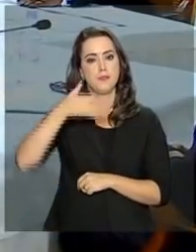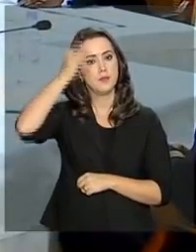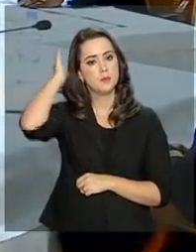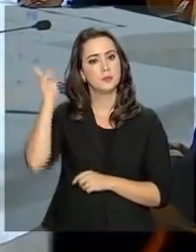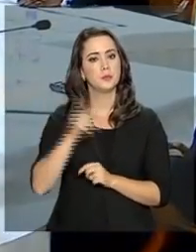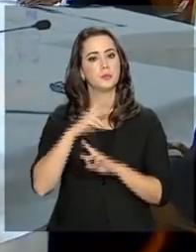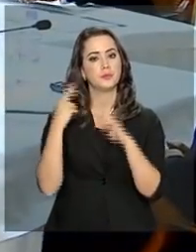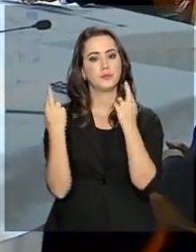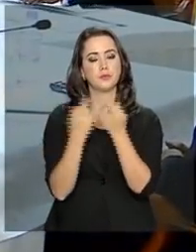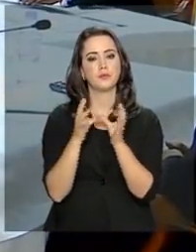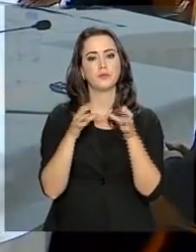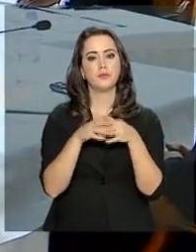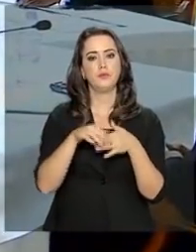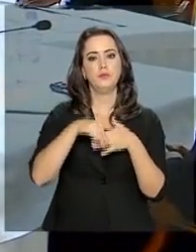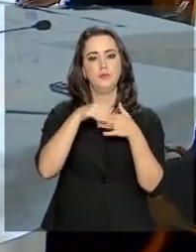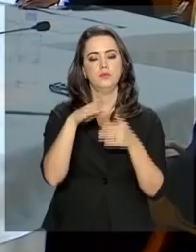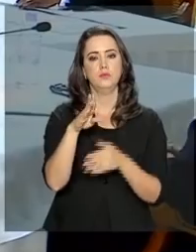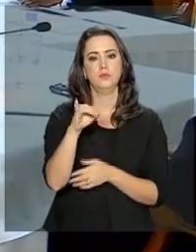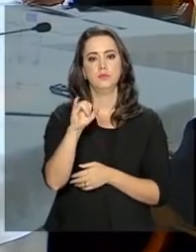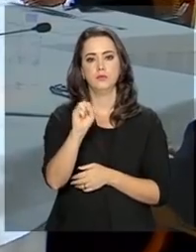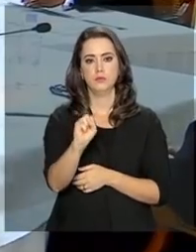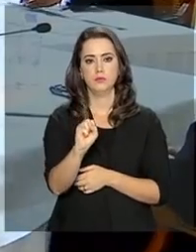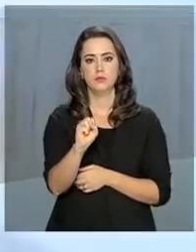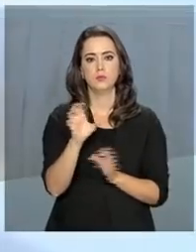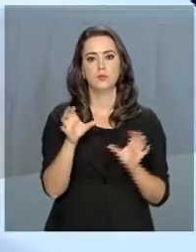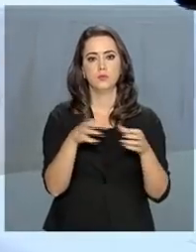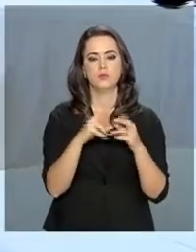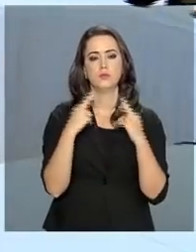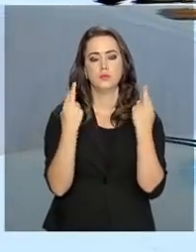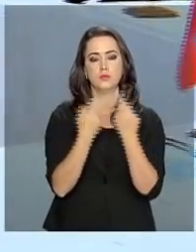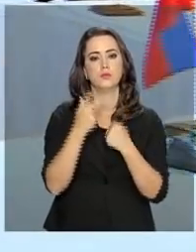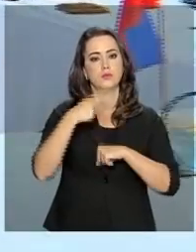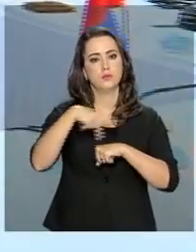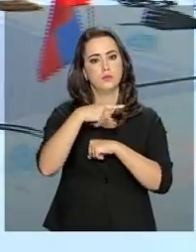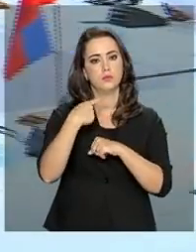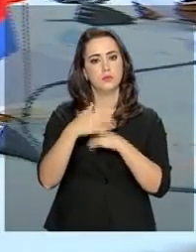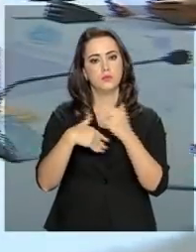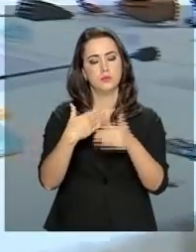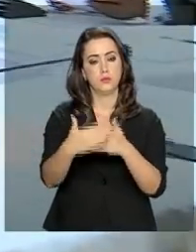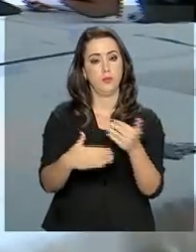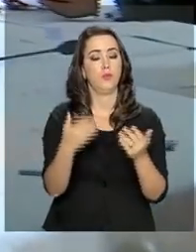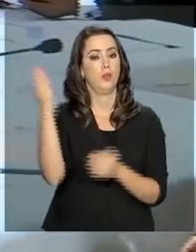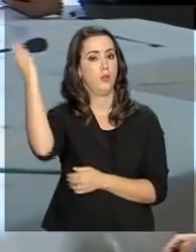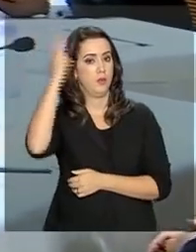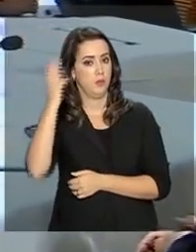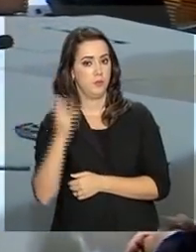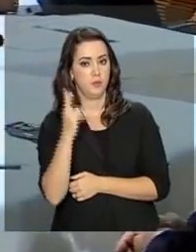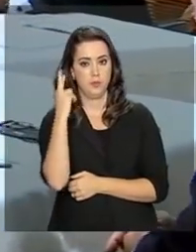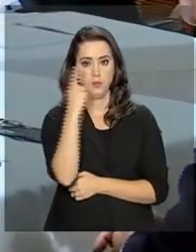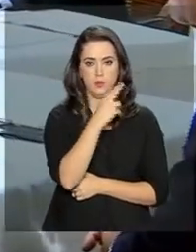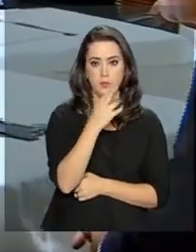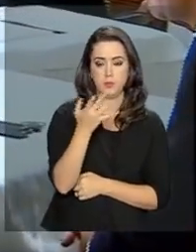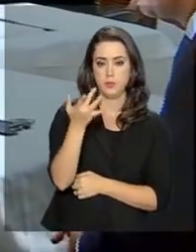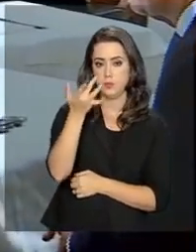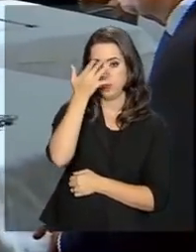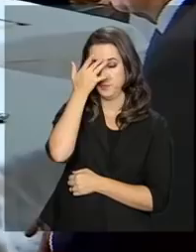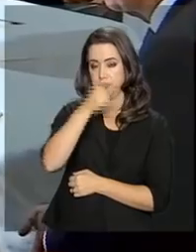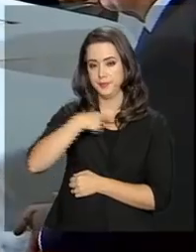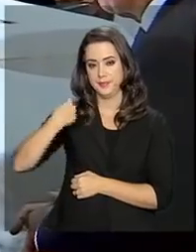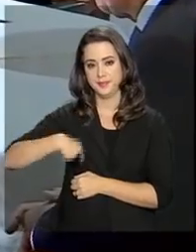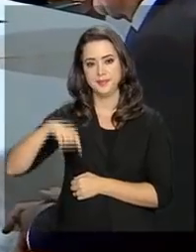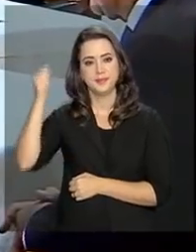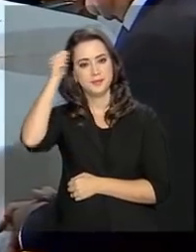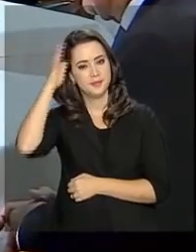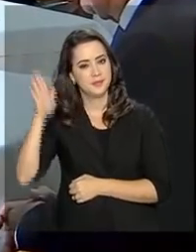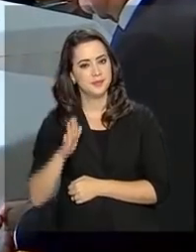teve reunião com os chefes de estado dos brics grupo que reúne países em desenvolvimento brasil rússia índia